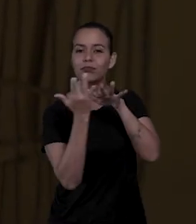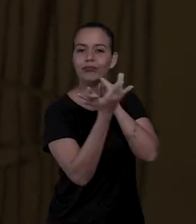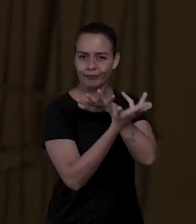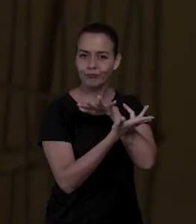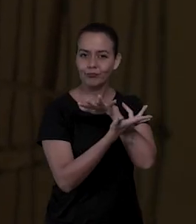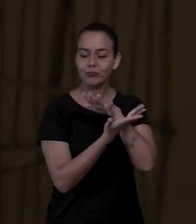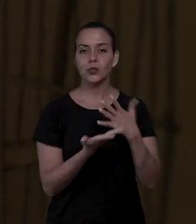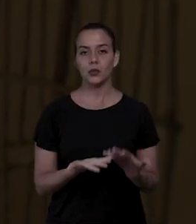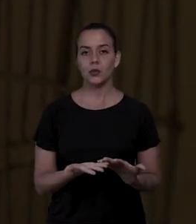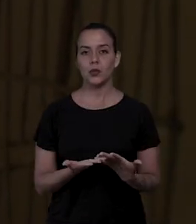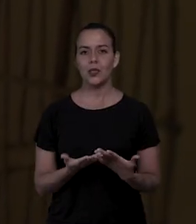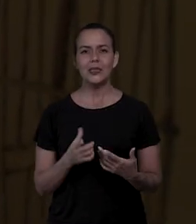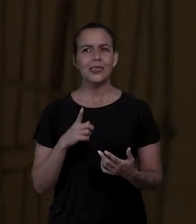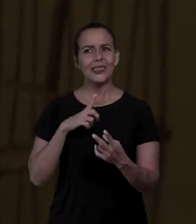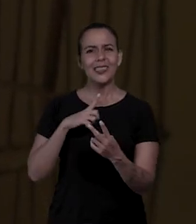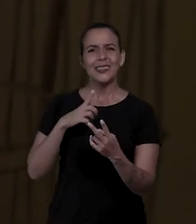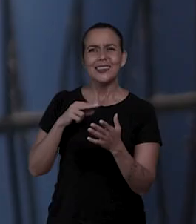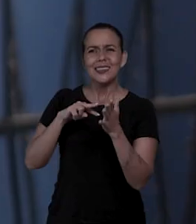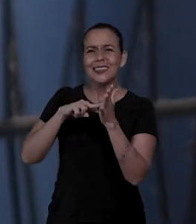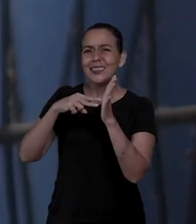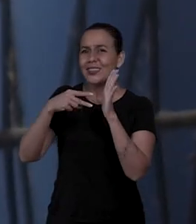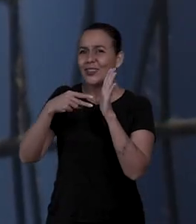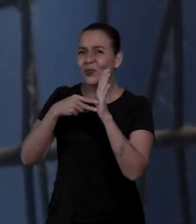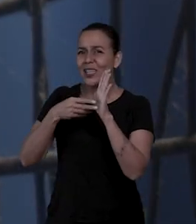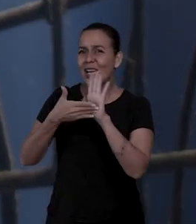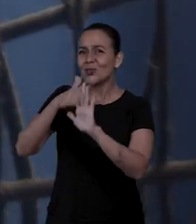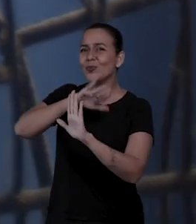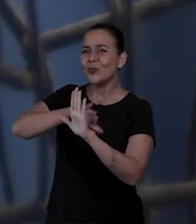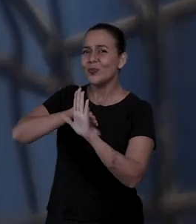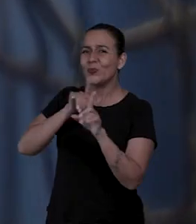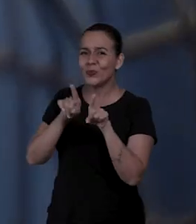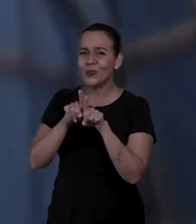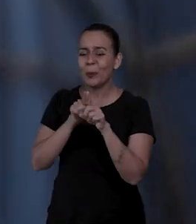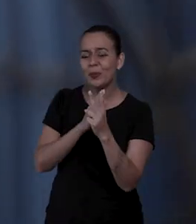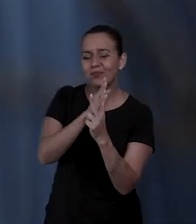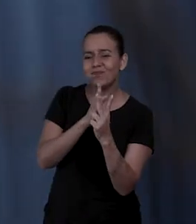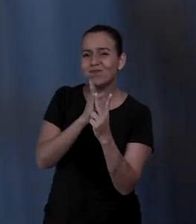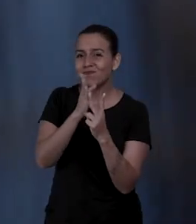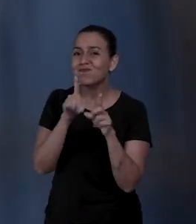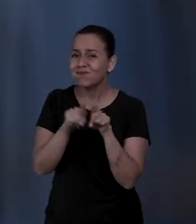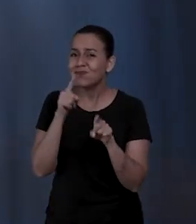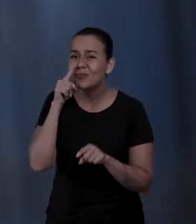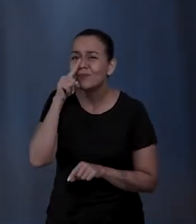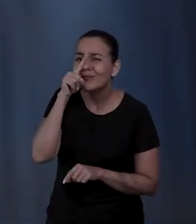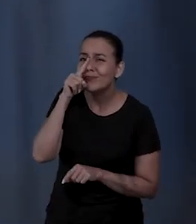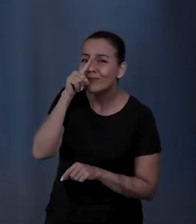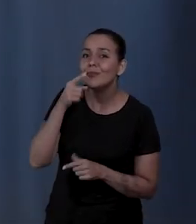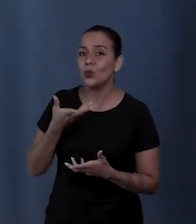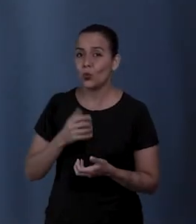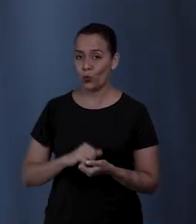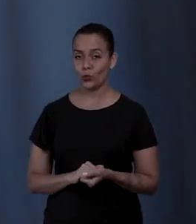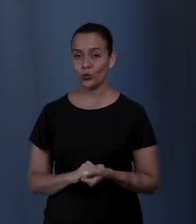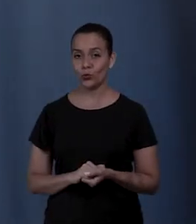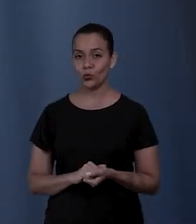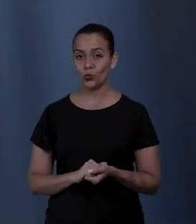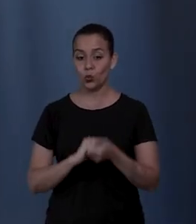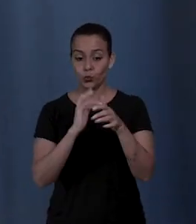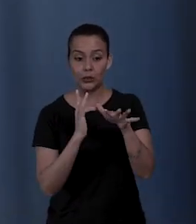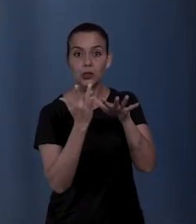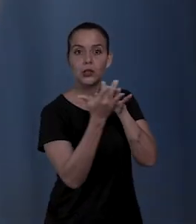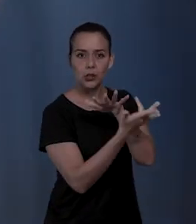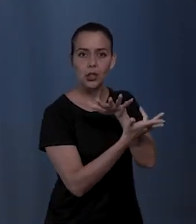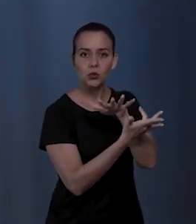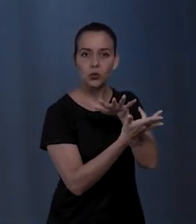redes sociais, elas são tão ambíguas e às vezes ardilosas quanto as outras redes, né? As